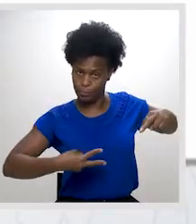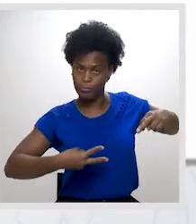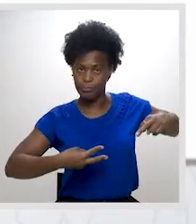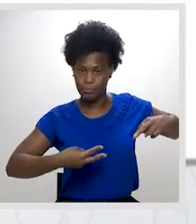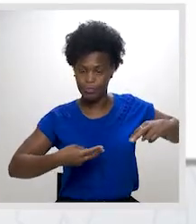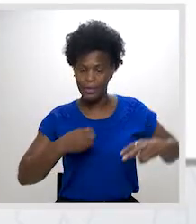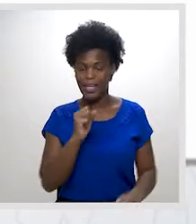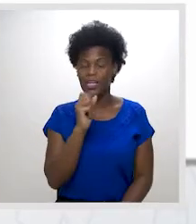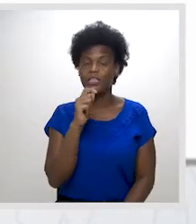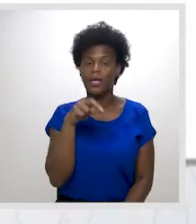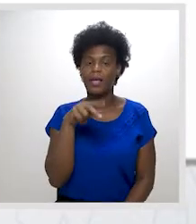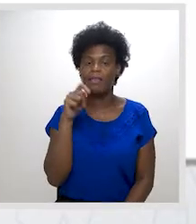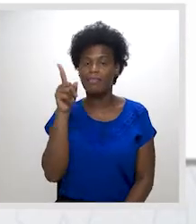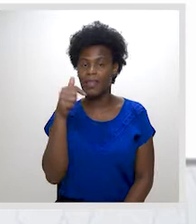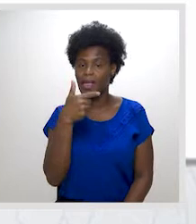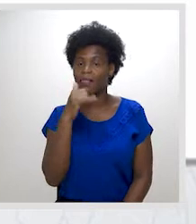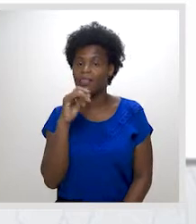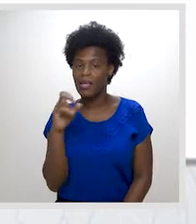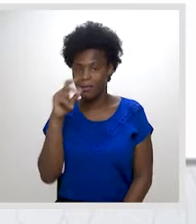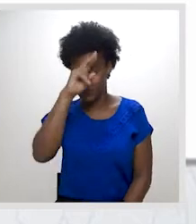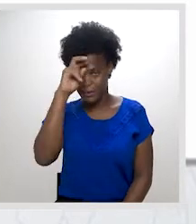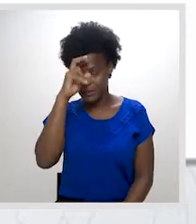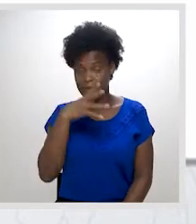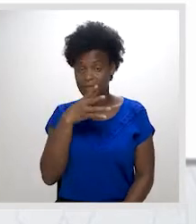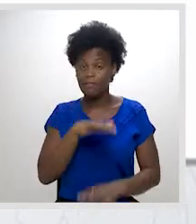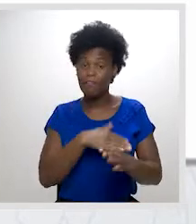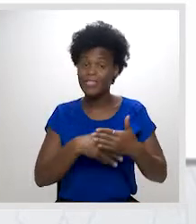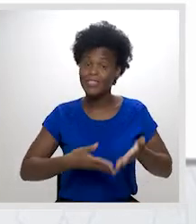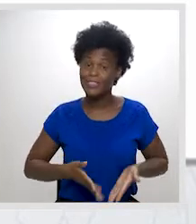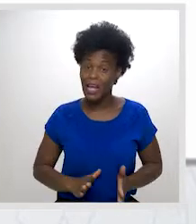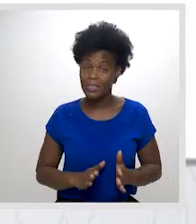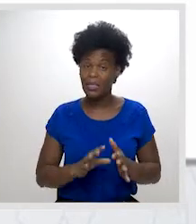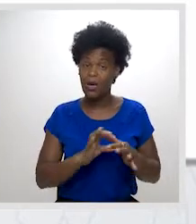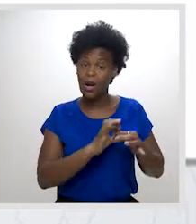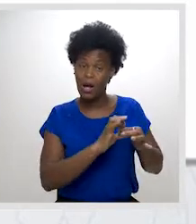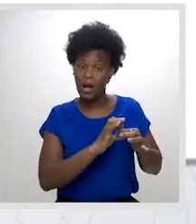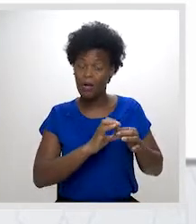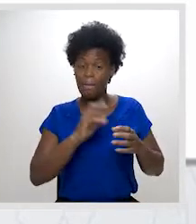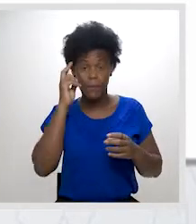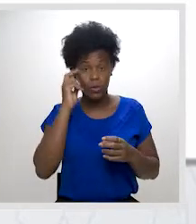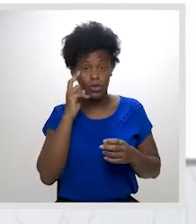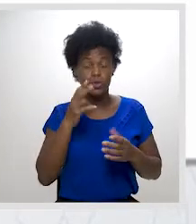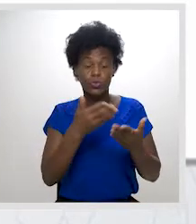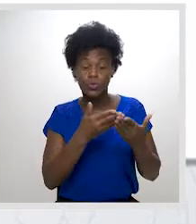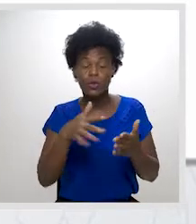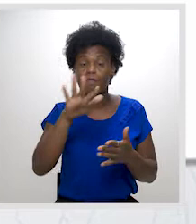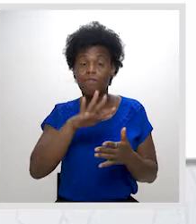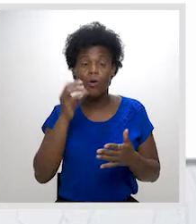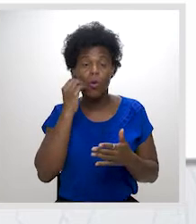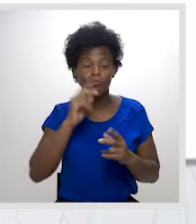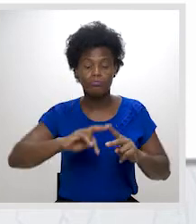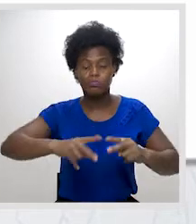Genética. No grego, geno, fazer nascer, ramo da biologia que estuda a forma como